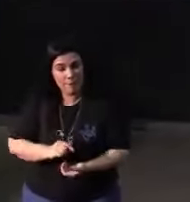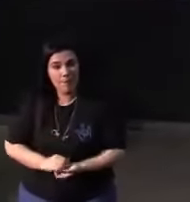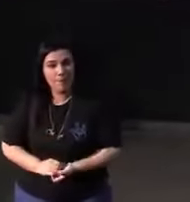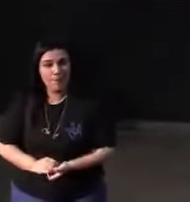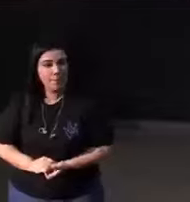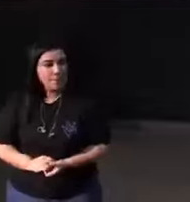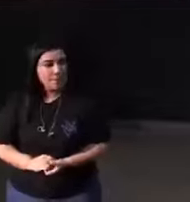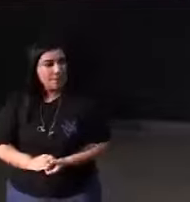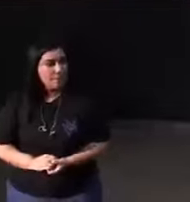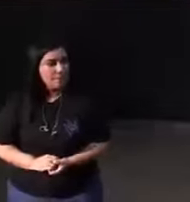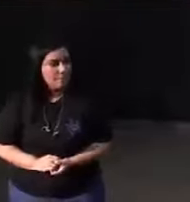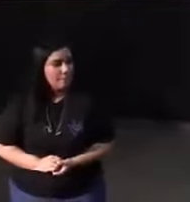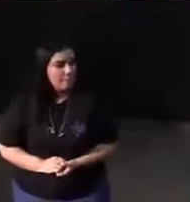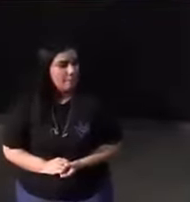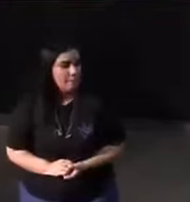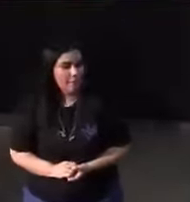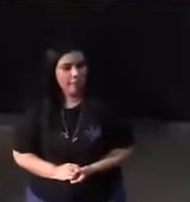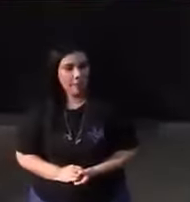em Cristo Jesus.